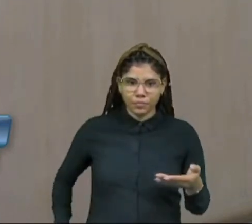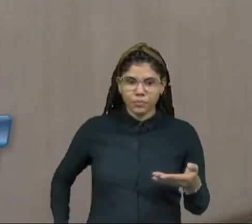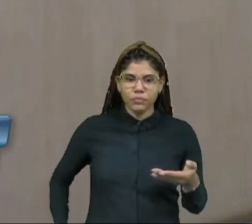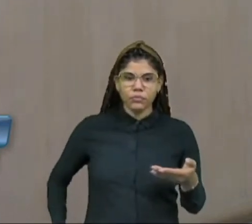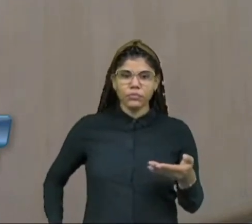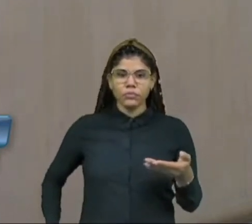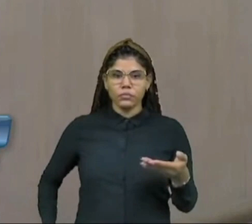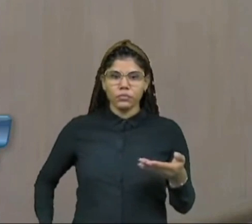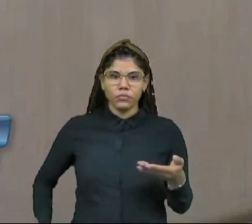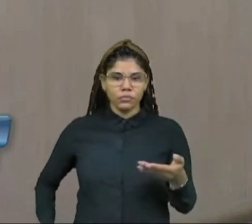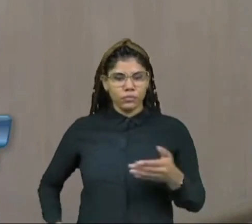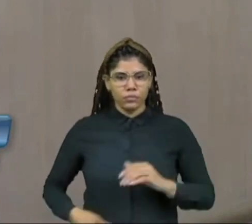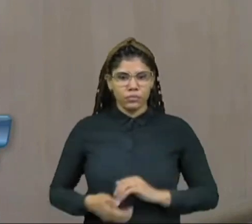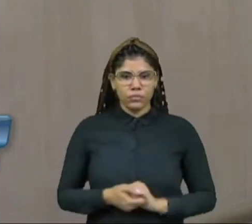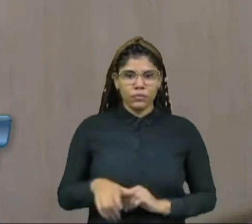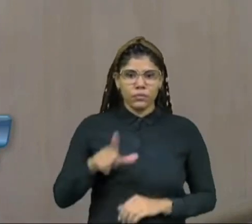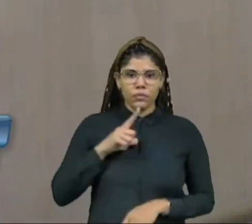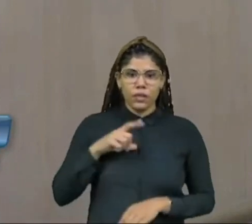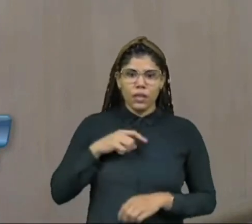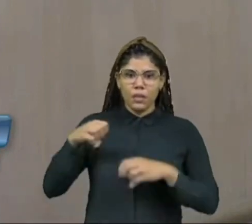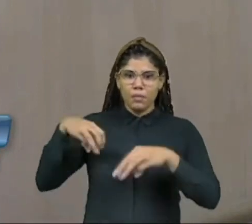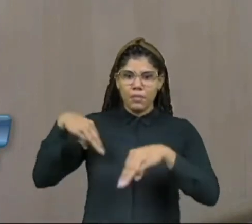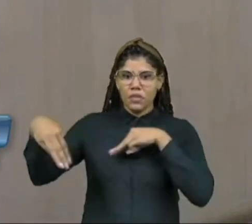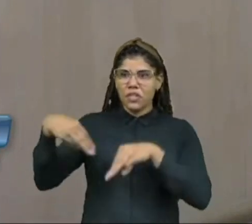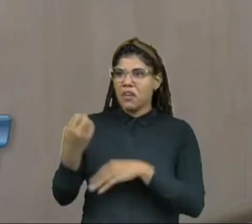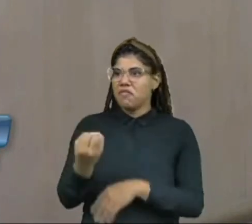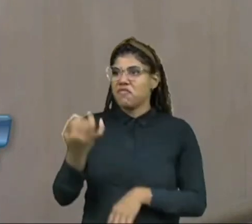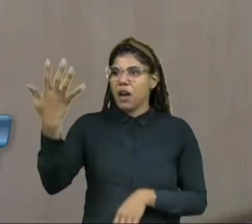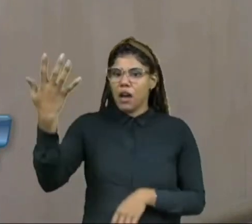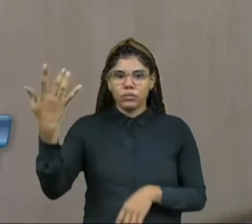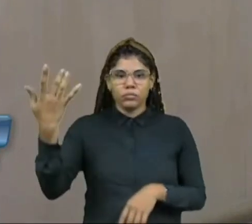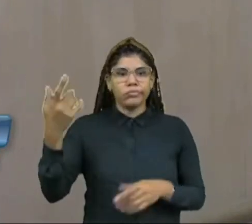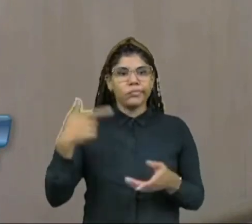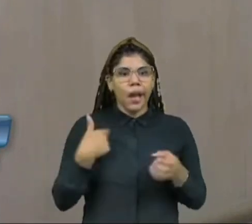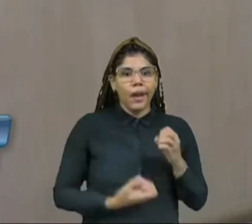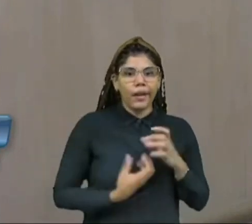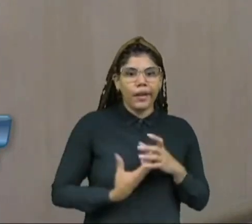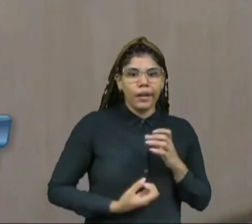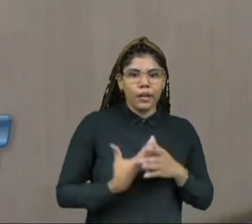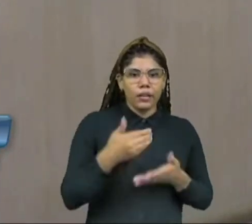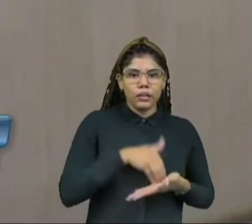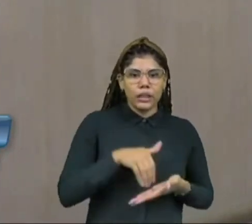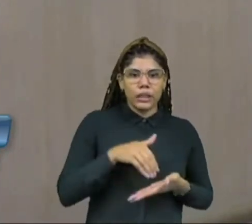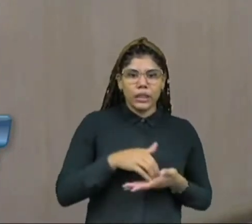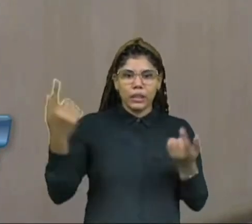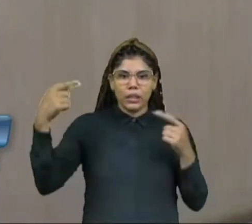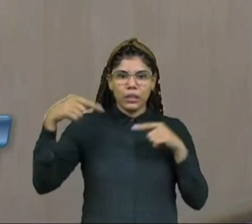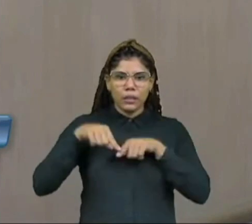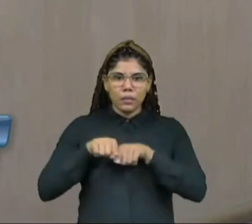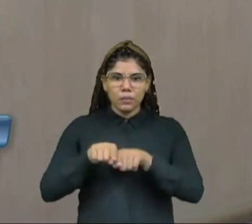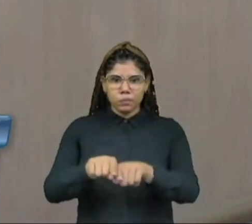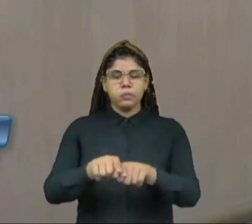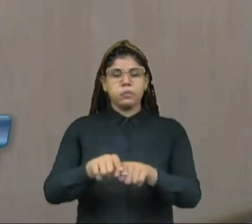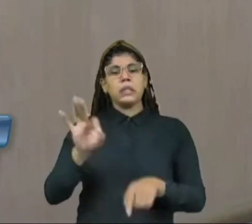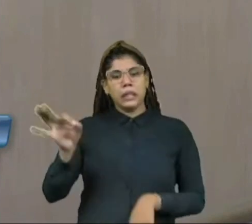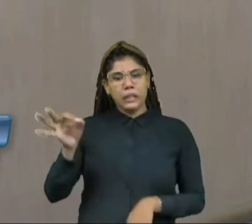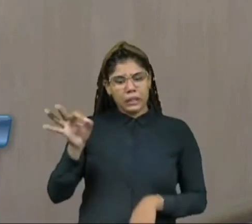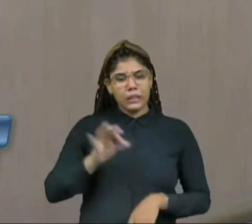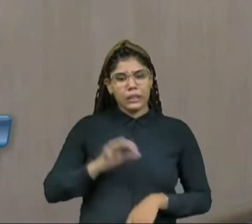Racial, tem Ministério disso, daquilo, para poder fazer um trabalho conjunto aqui no Estado. E